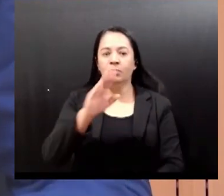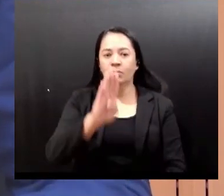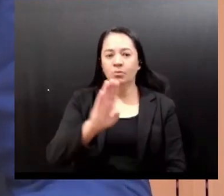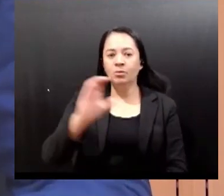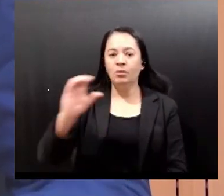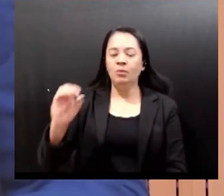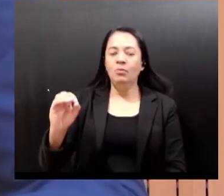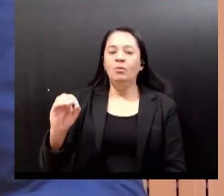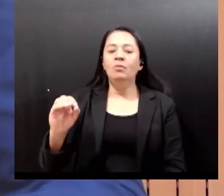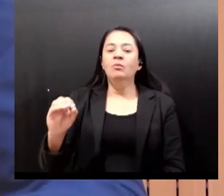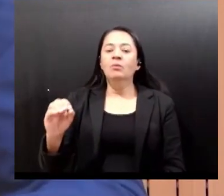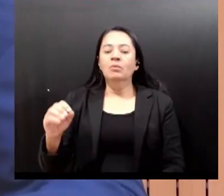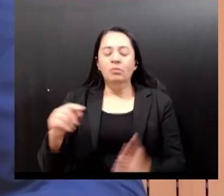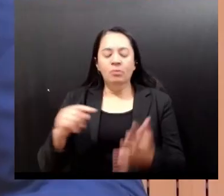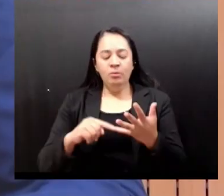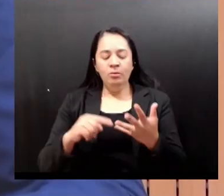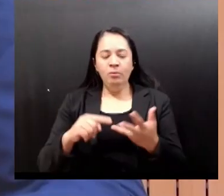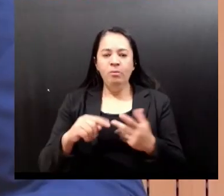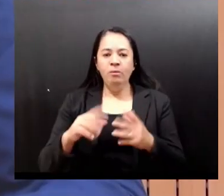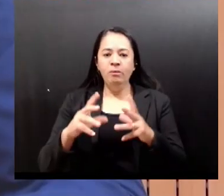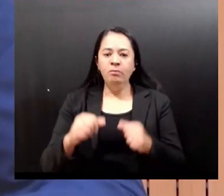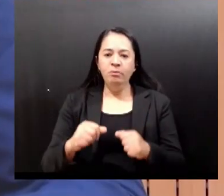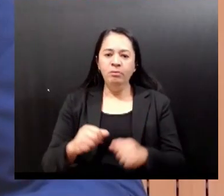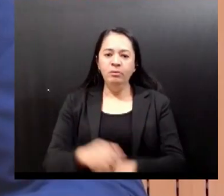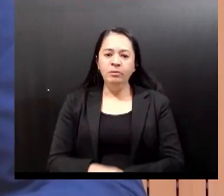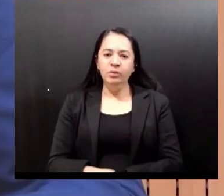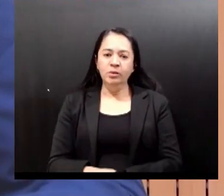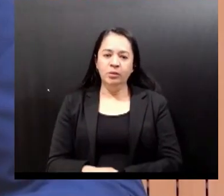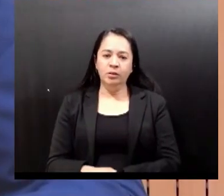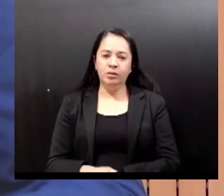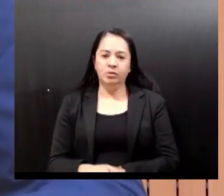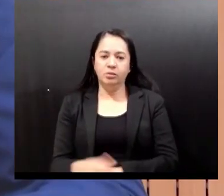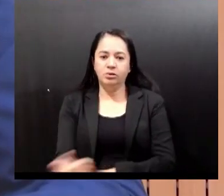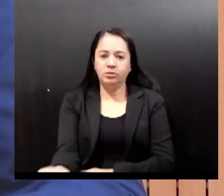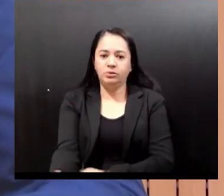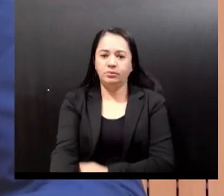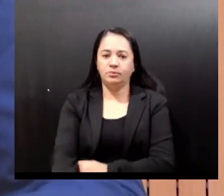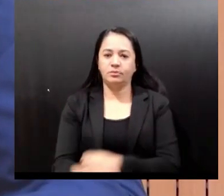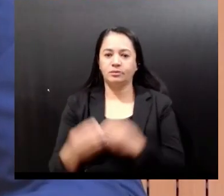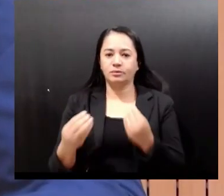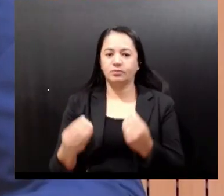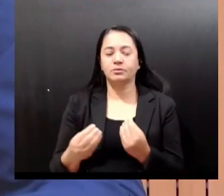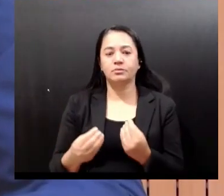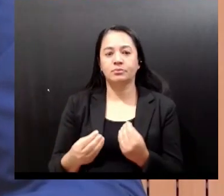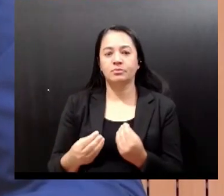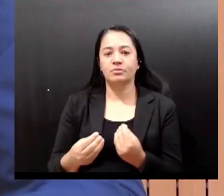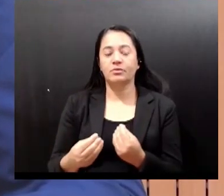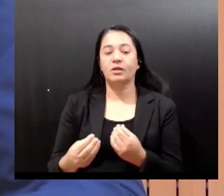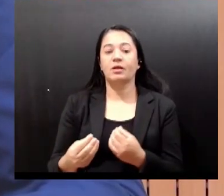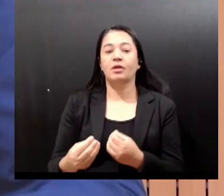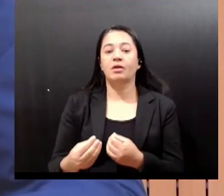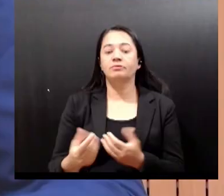os critérios ali, para que seja ressarcida e